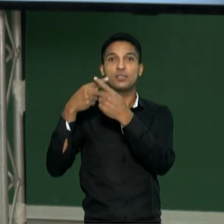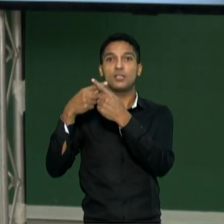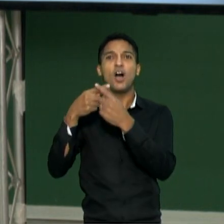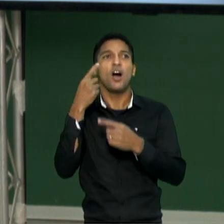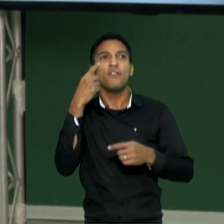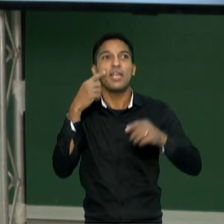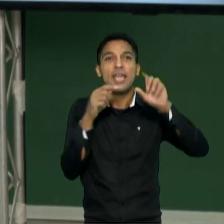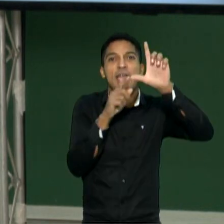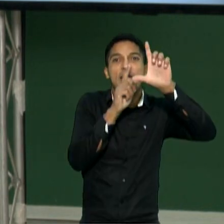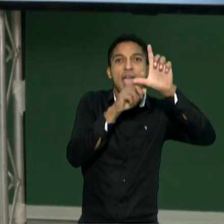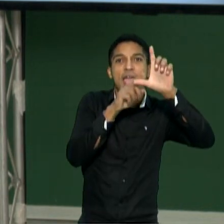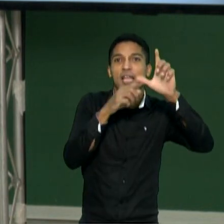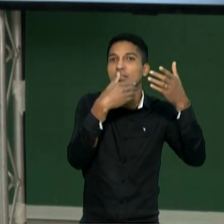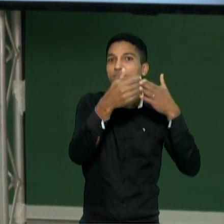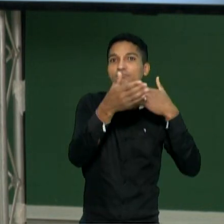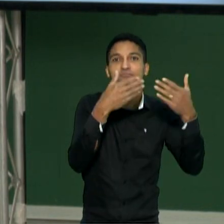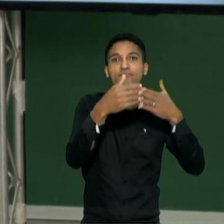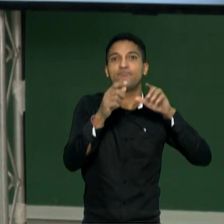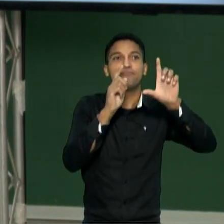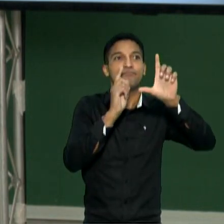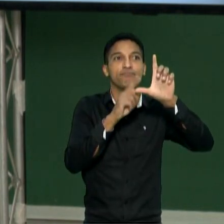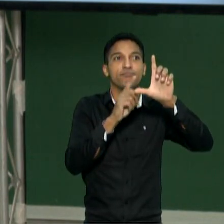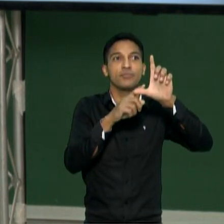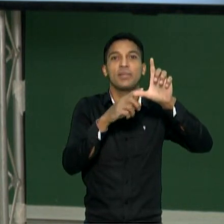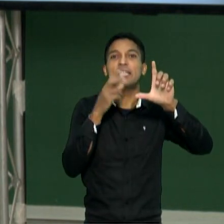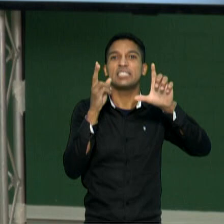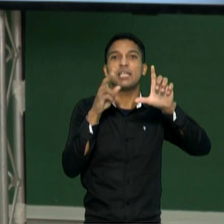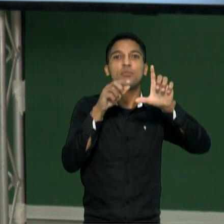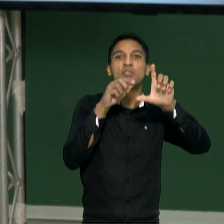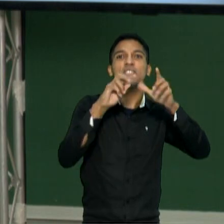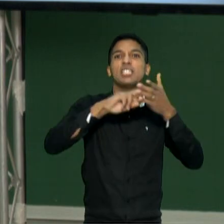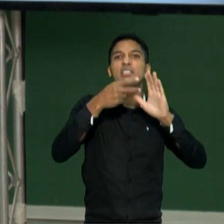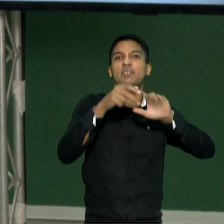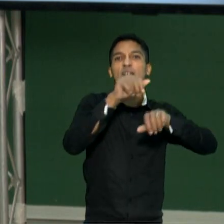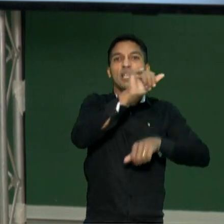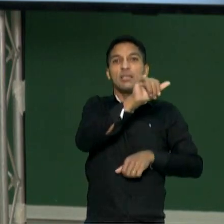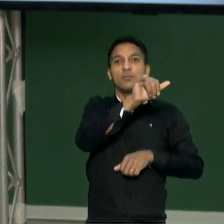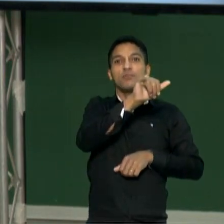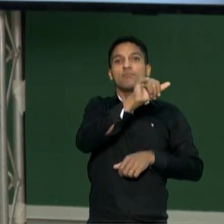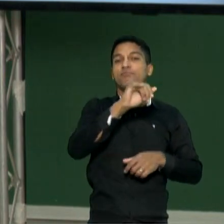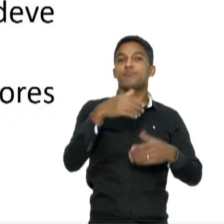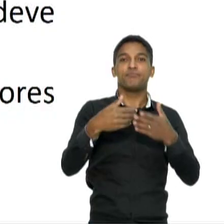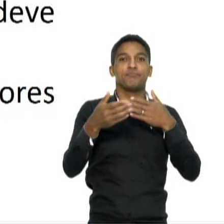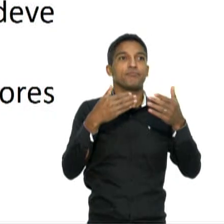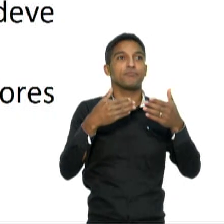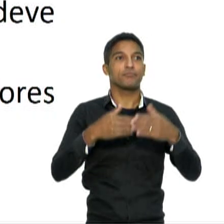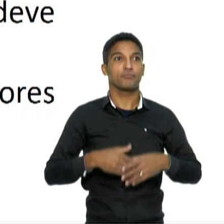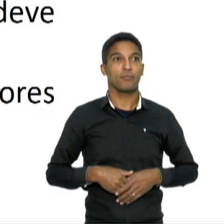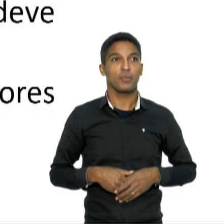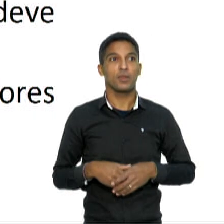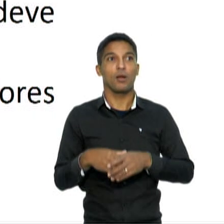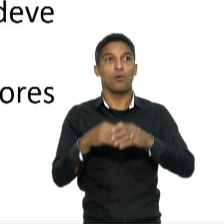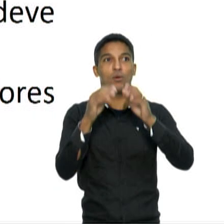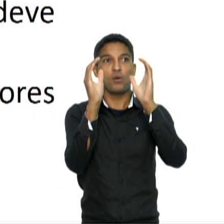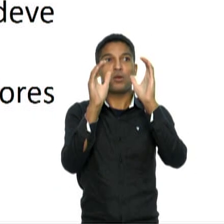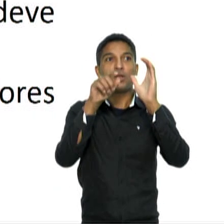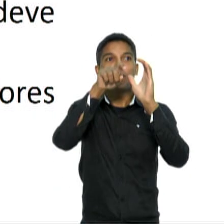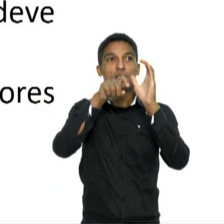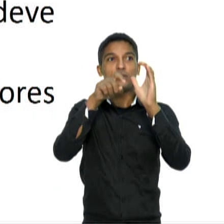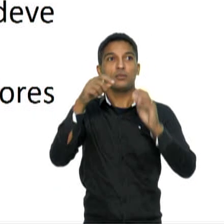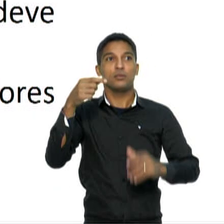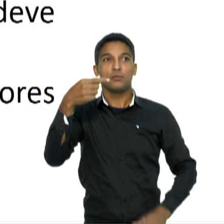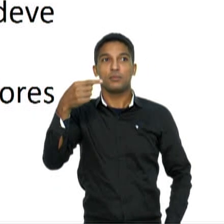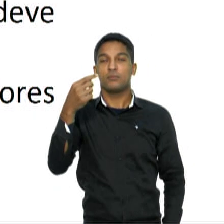essa letra que está aqui pouco importa, o que importa é que isso aqui sempre é y, ok? A função afim L de x igual a 25x menos